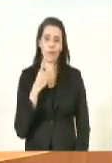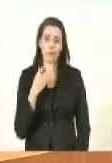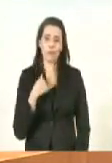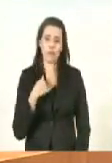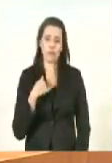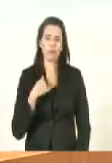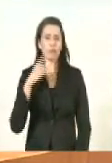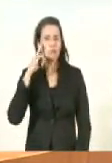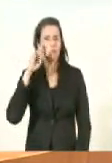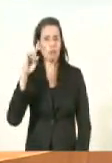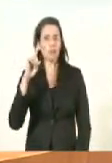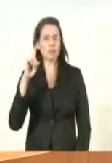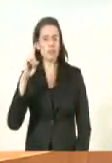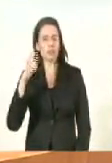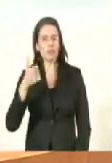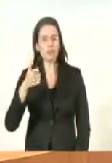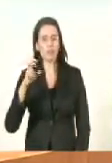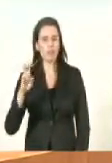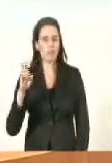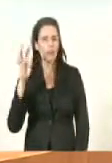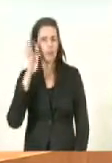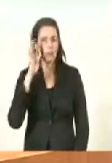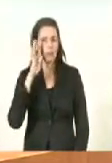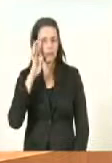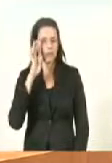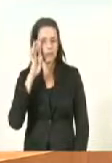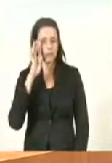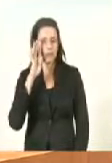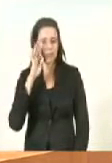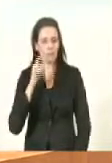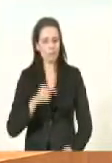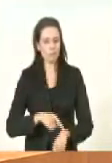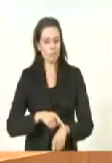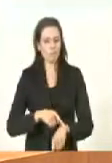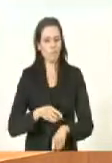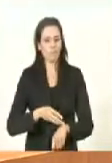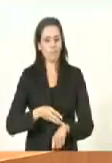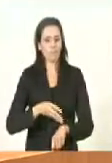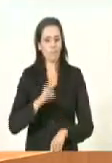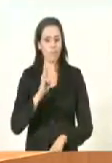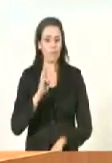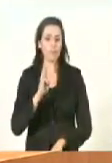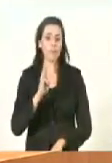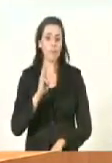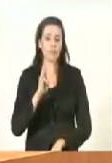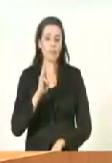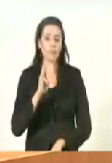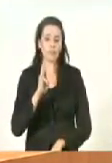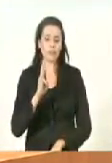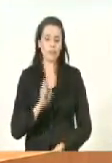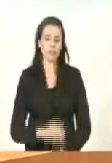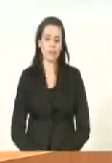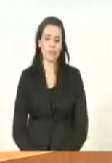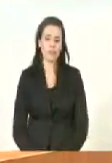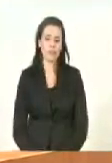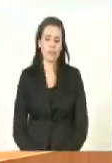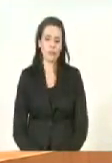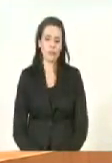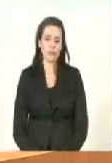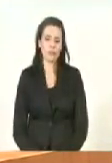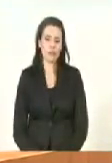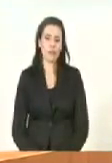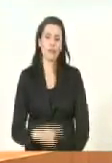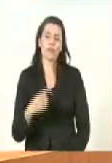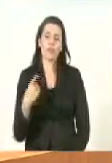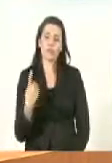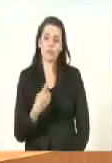vamos realizar dia 15, quarta-feira, às 15 horas, nós vamos realizar uma reunião